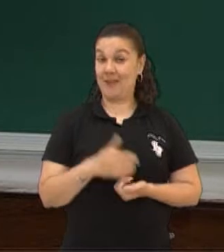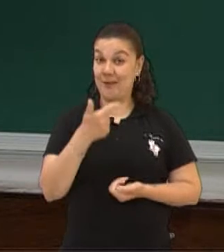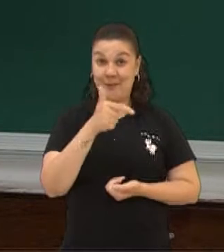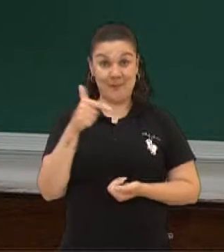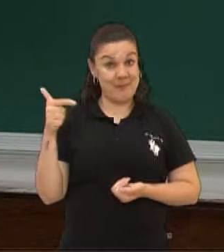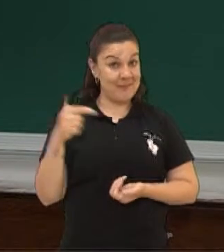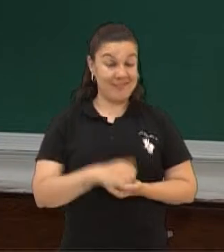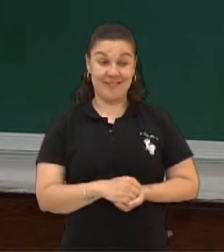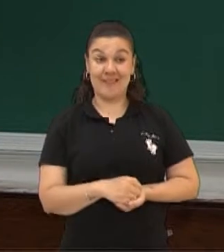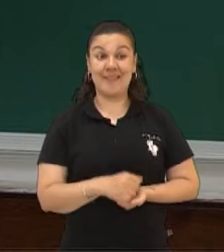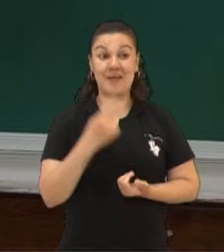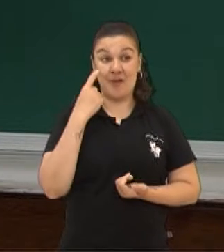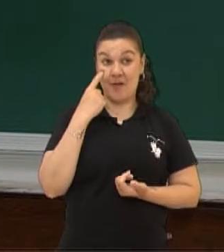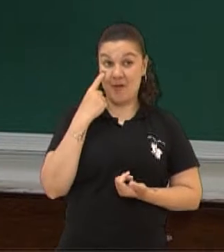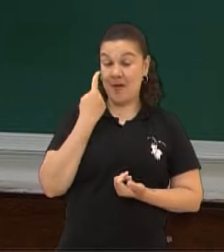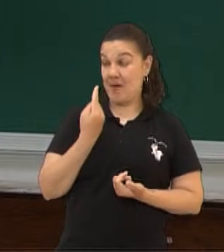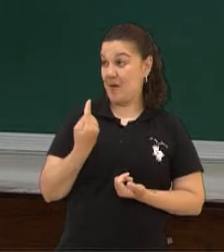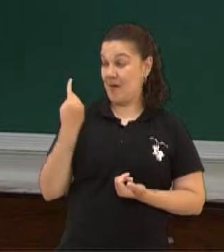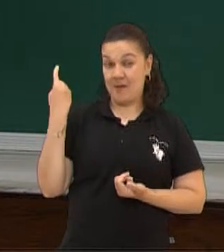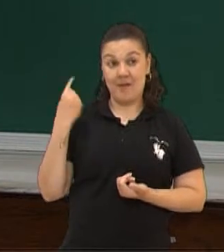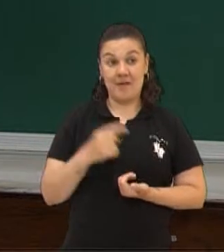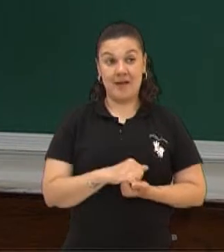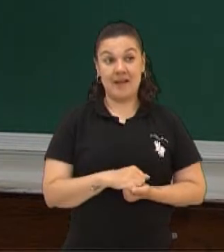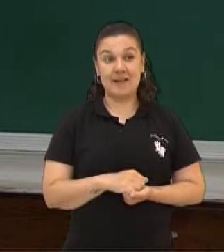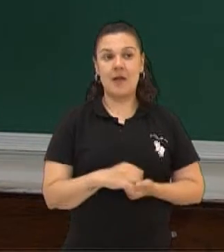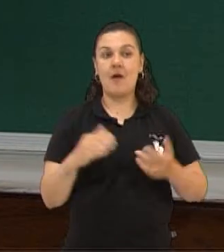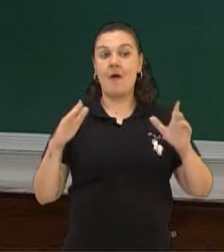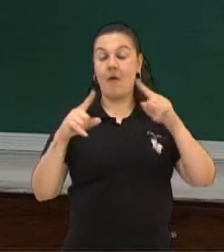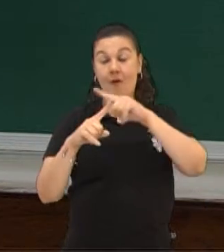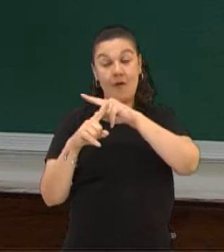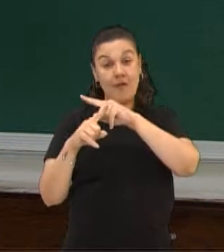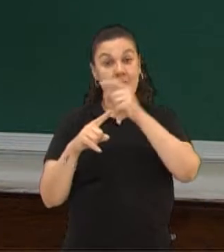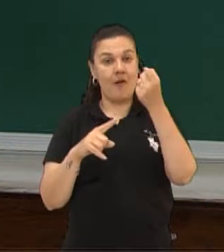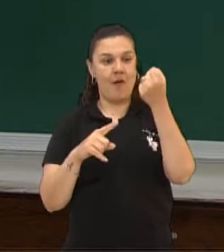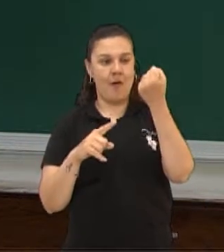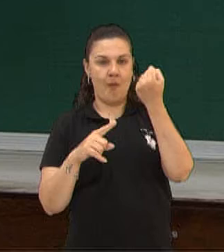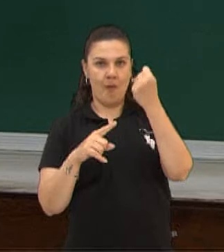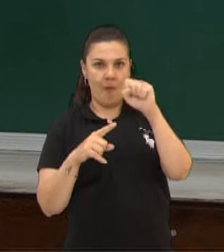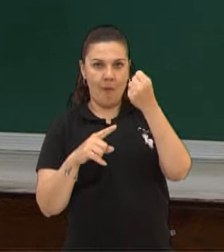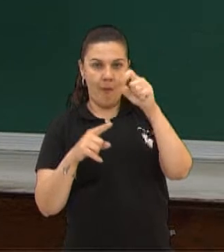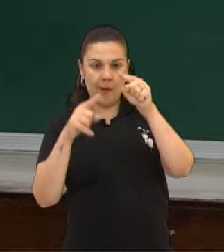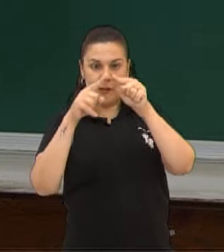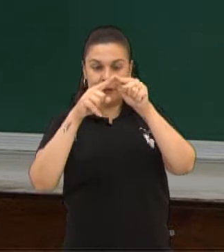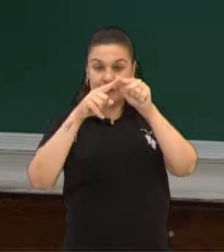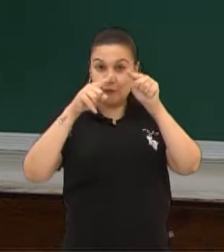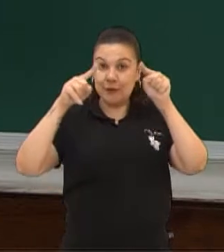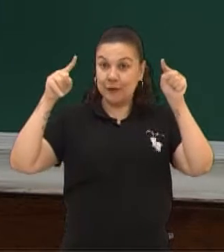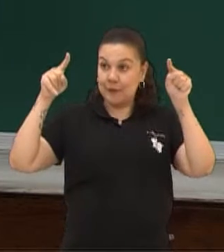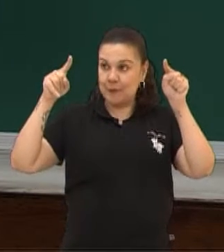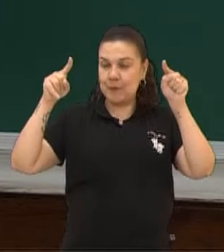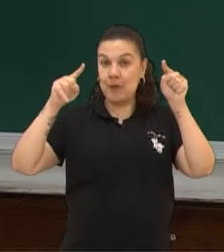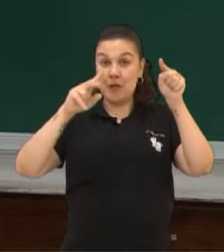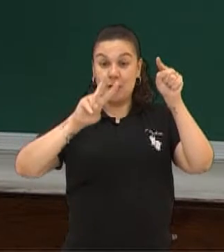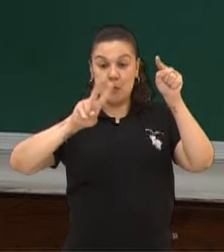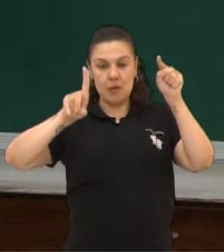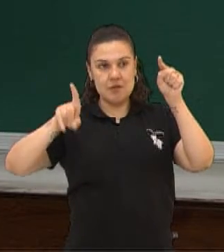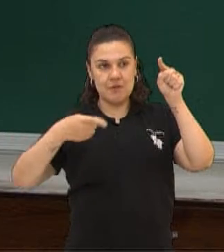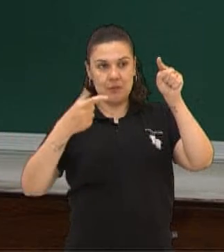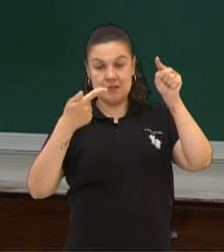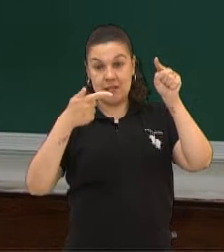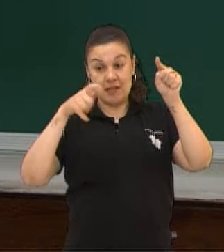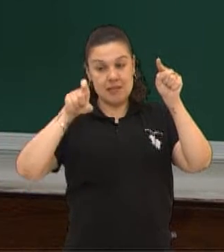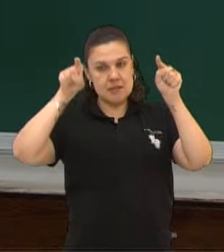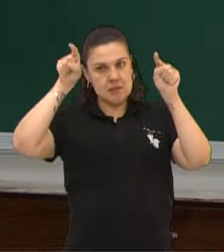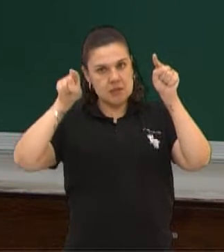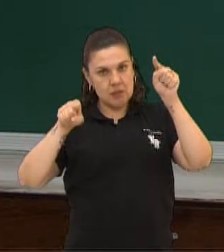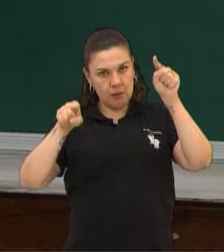tem, né? Então, olhem aqui com a prof, a parede ela tem 8 metros de comprimento por 2,75